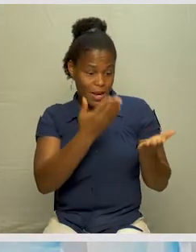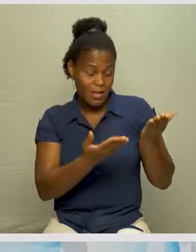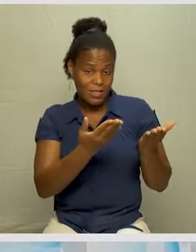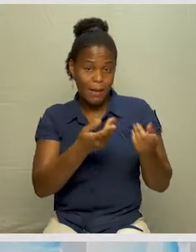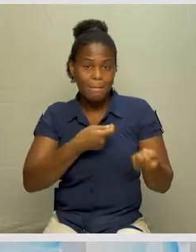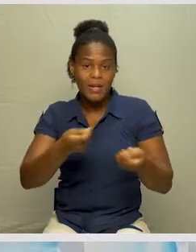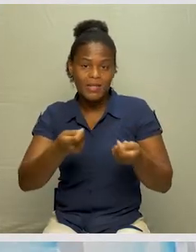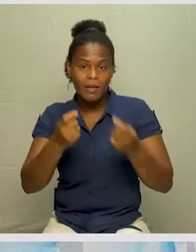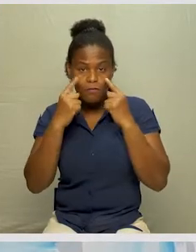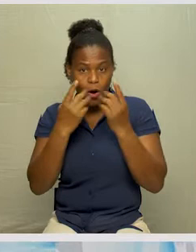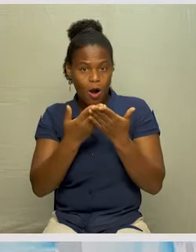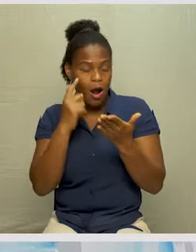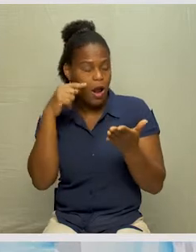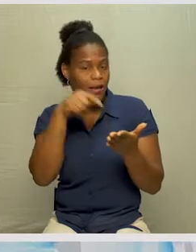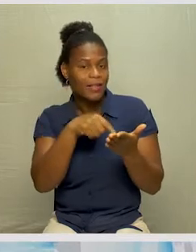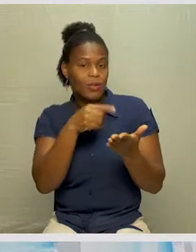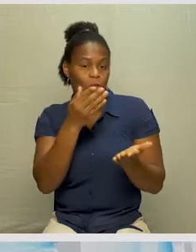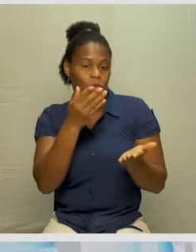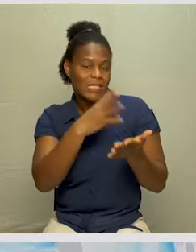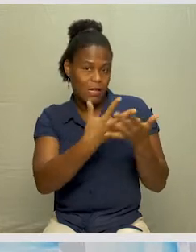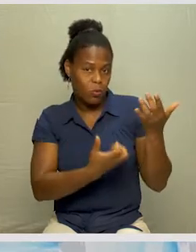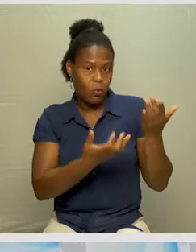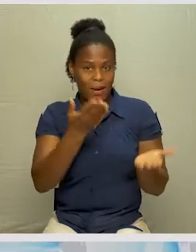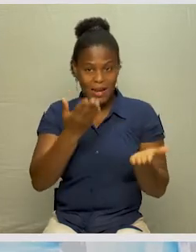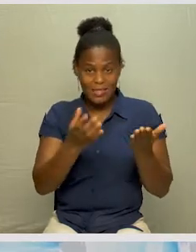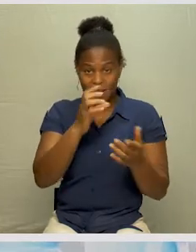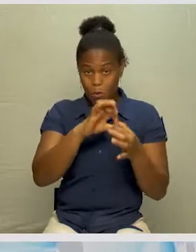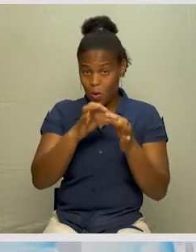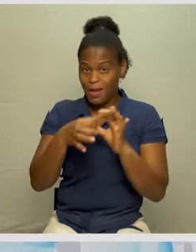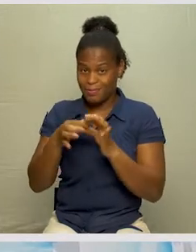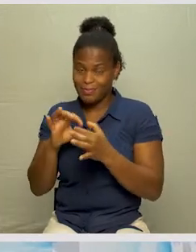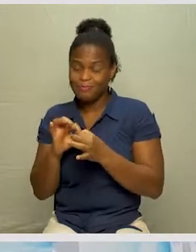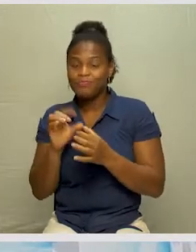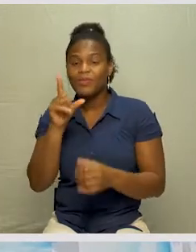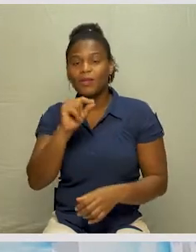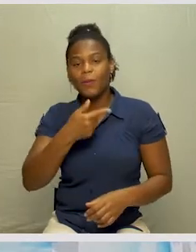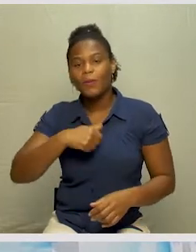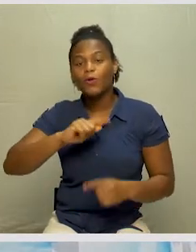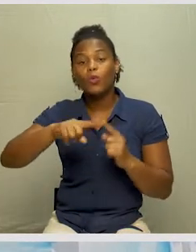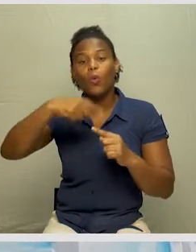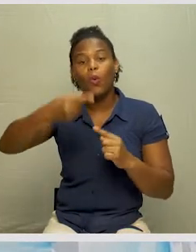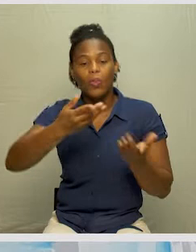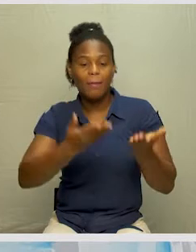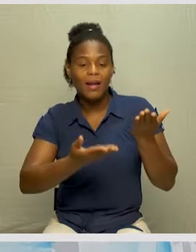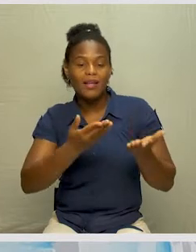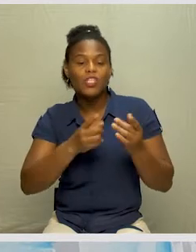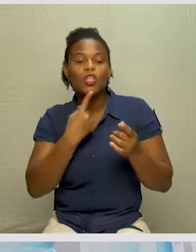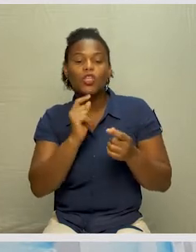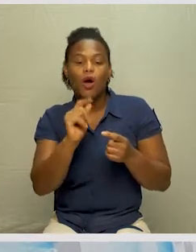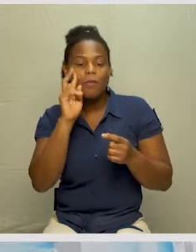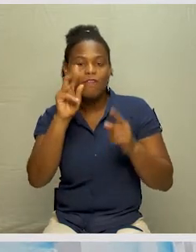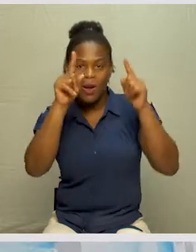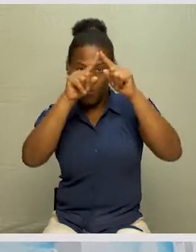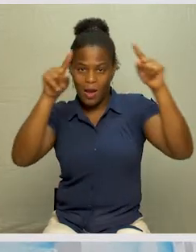negativo da balança de mercadorias, que vai refletir no saldo da balança corrente. E nós temos também uma outra balança, que